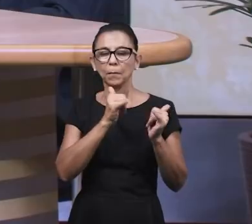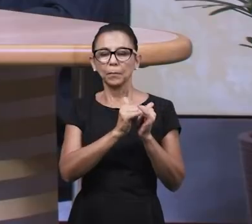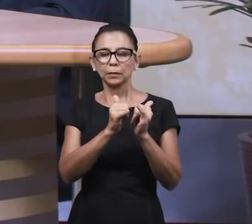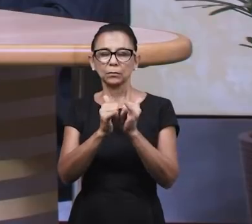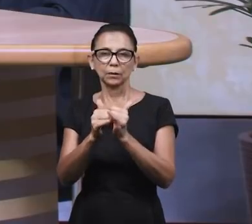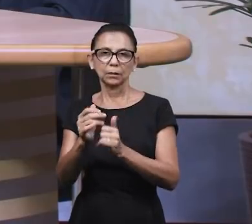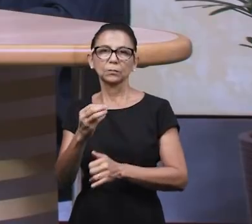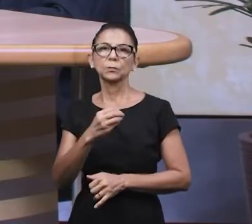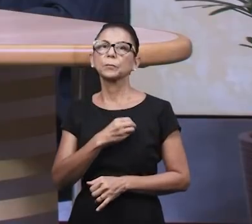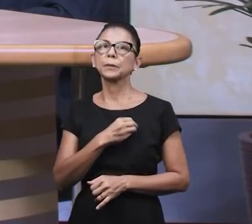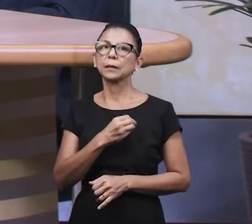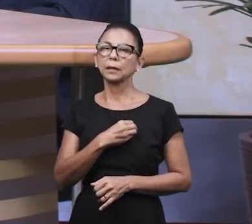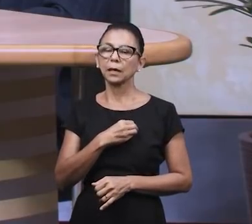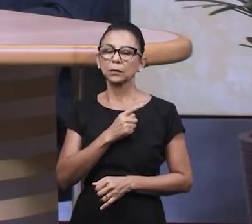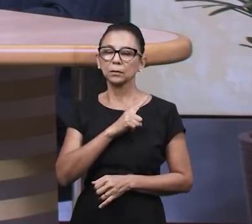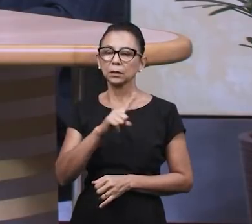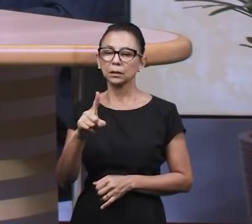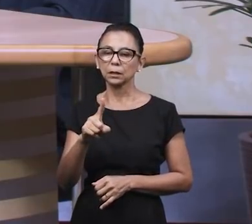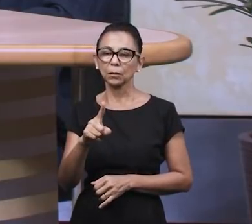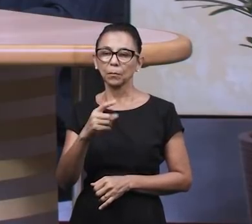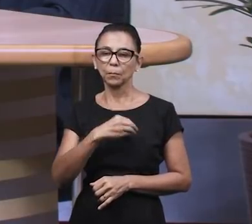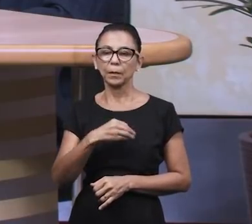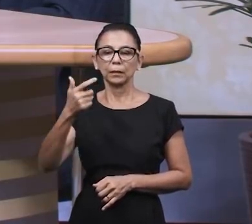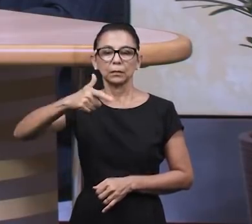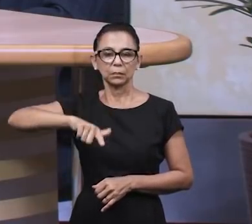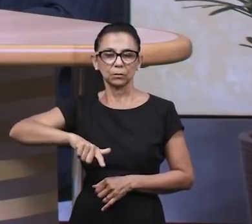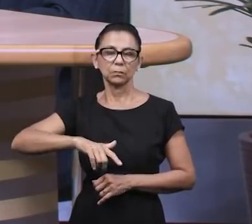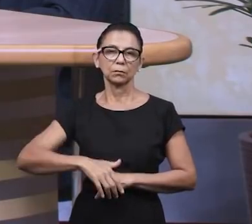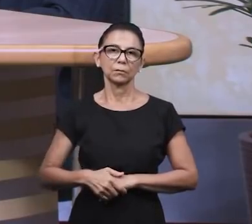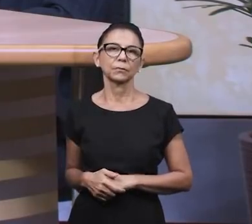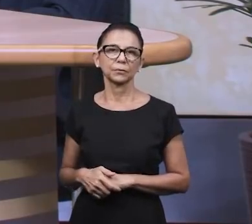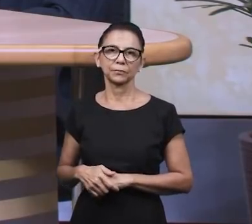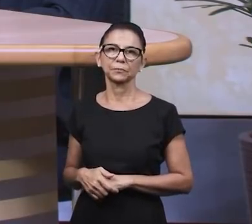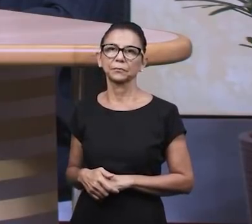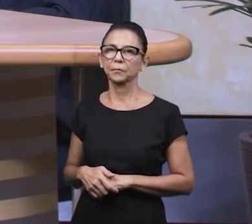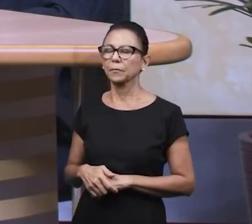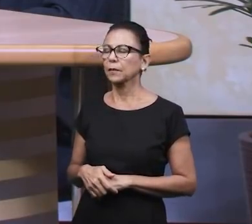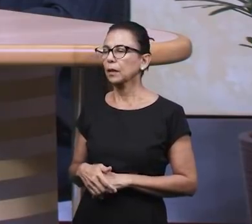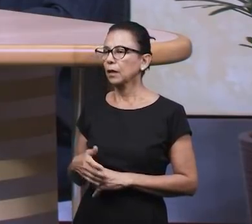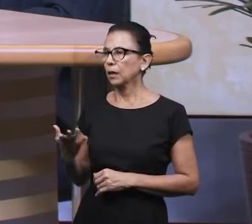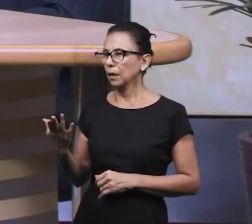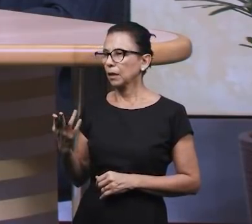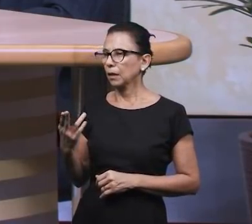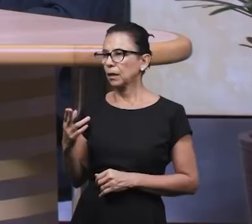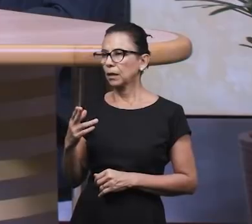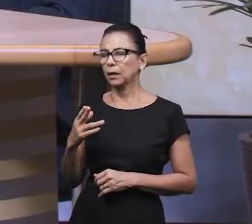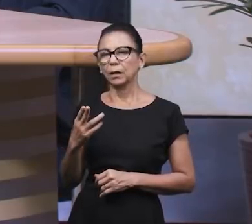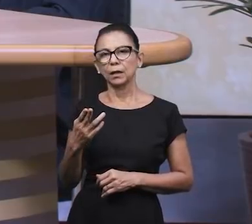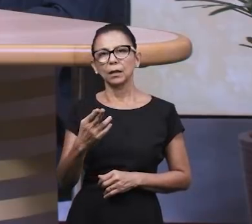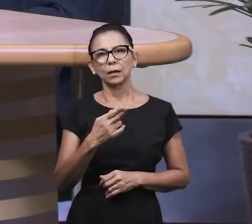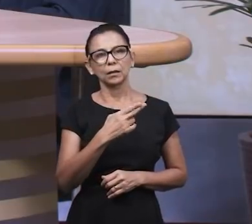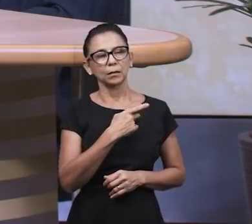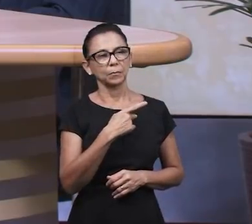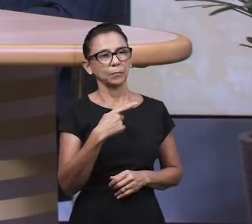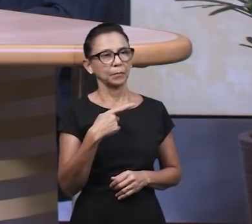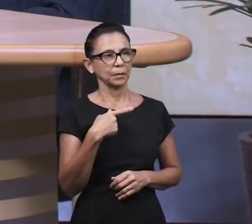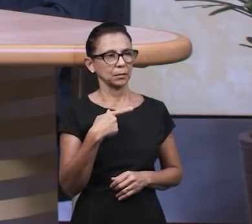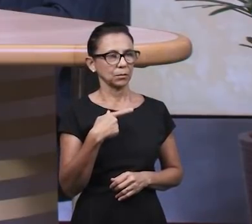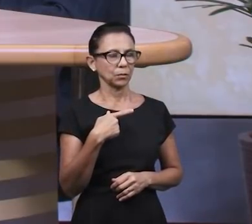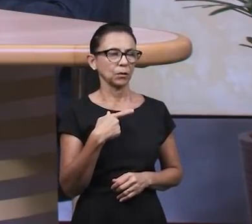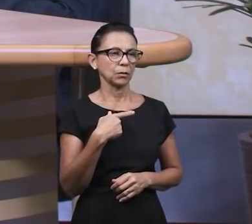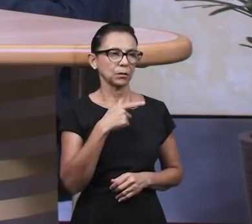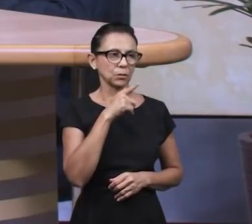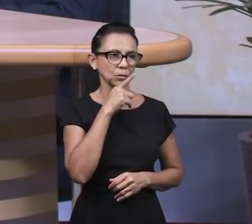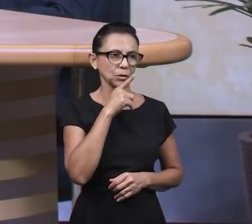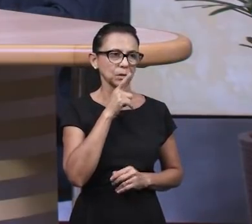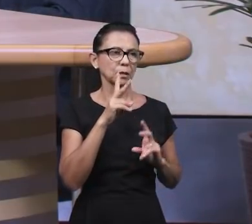a salvação ali pela palavra de Jesus. Pastor Gilson, maravilha. É um tema que não se